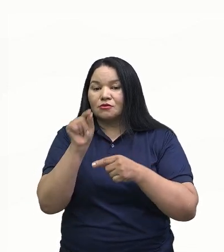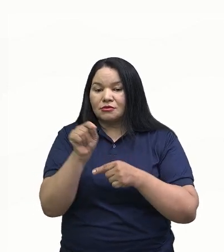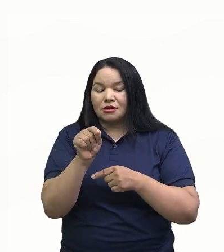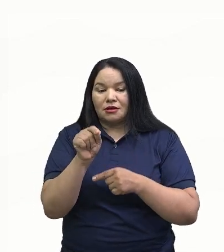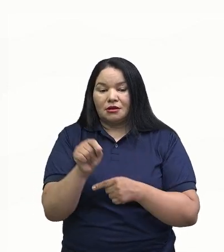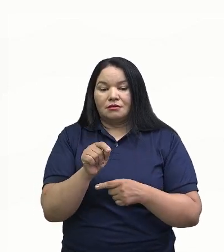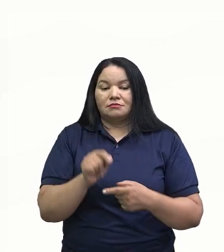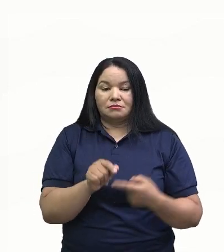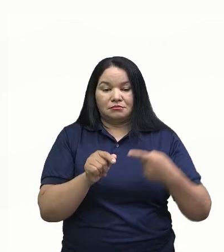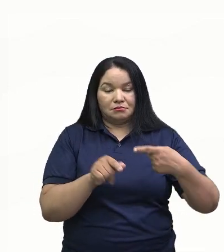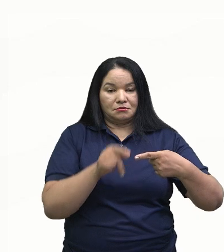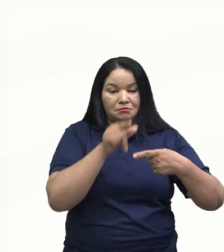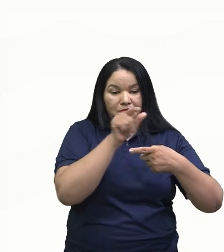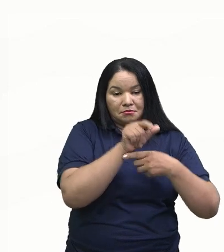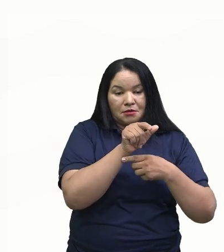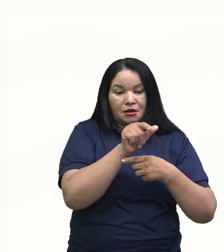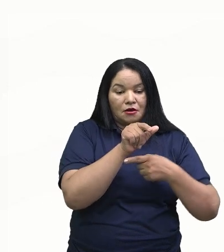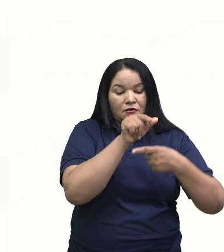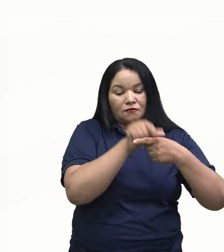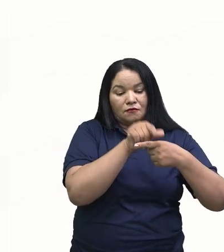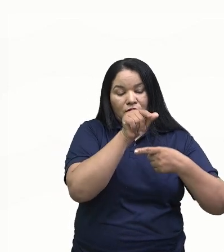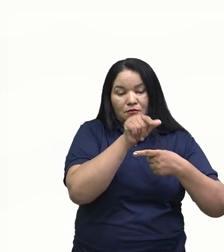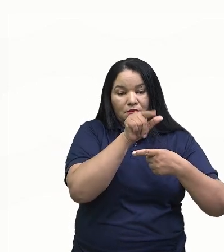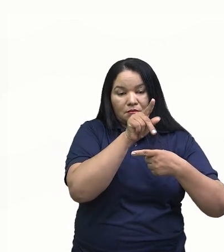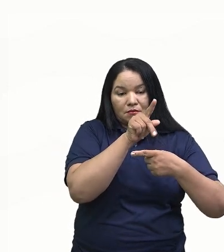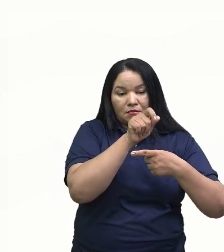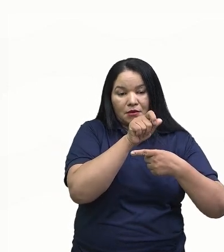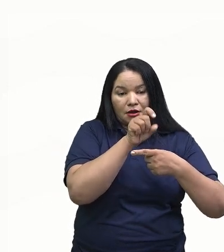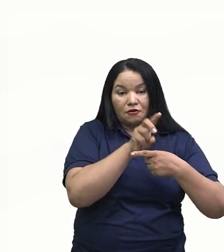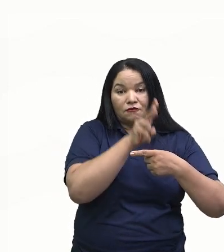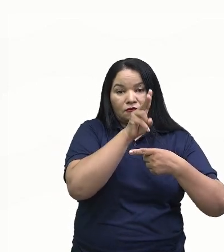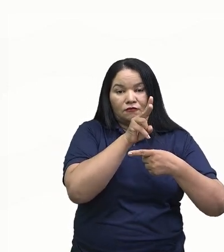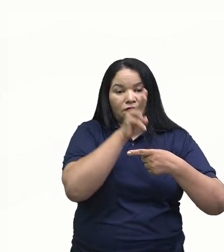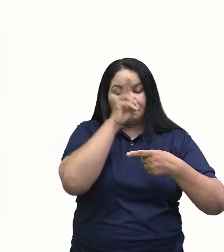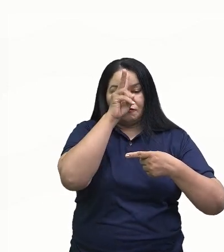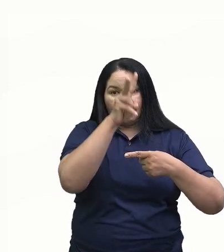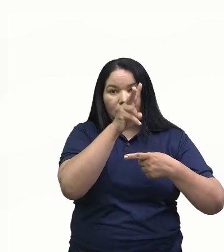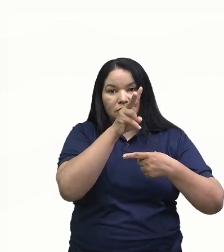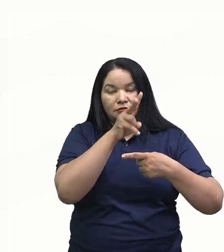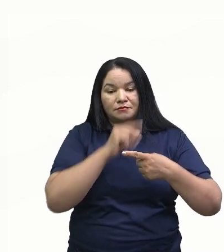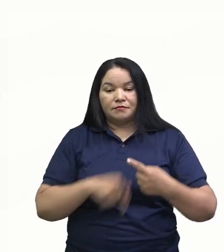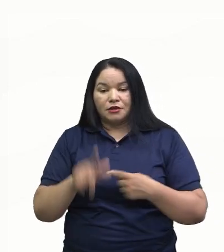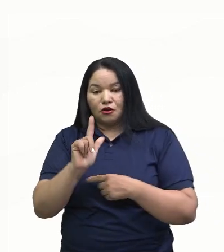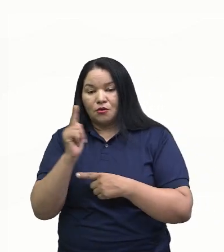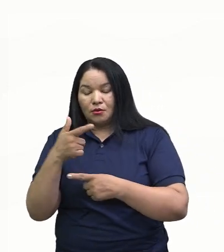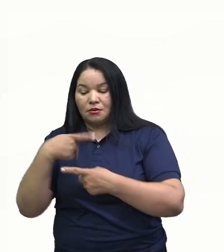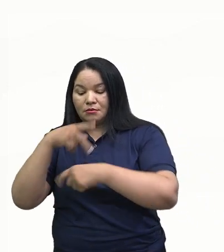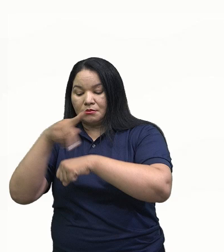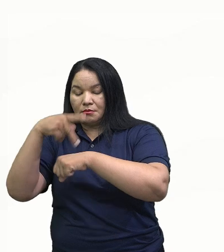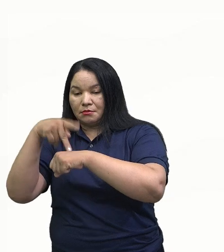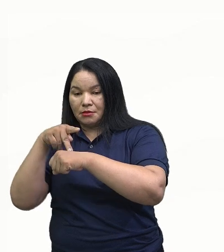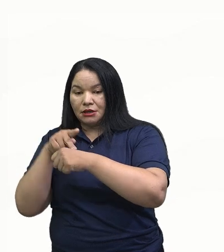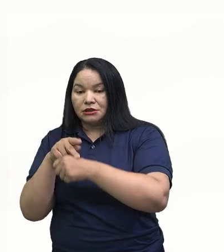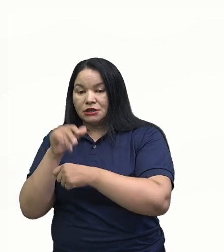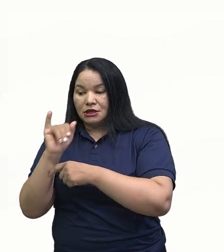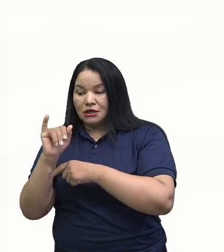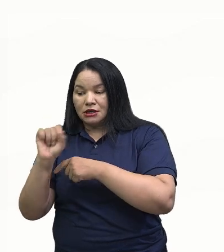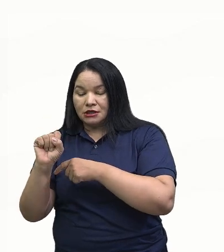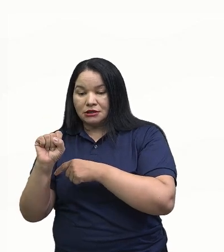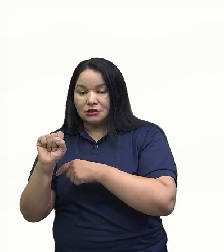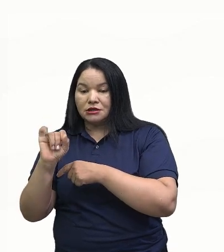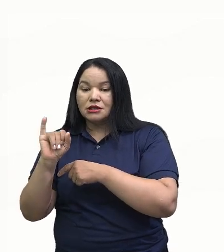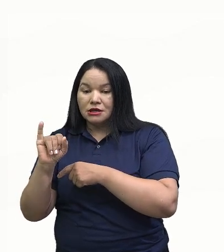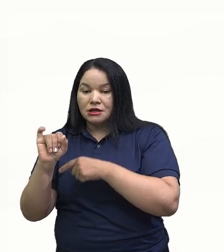aqui no caso de paz, a sílaba tônica é pá. E na palavra país é no is,